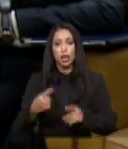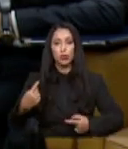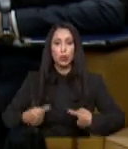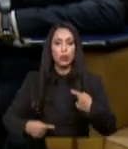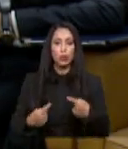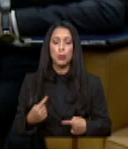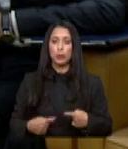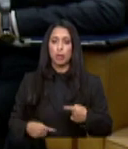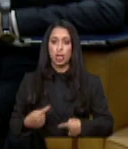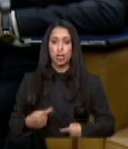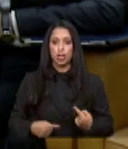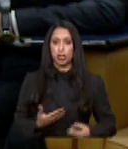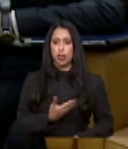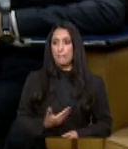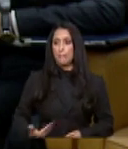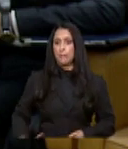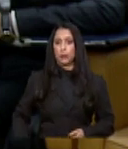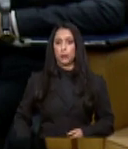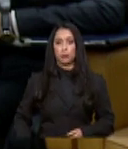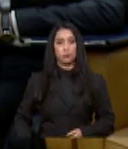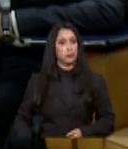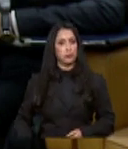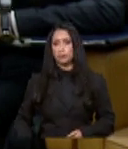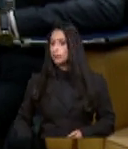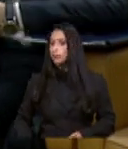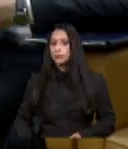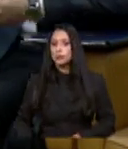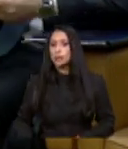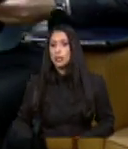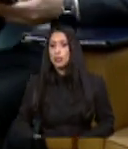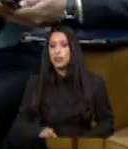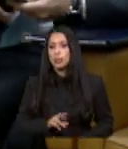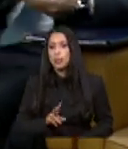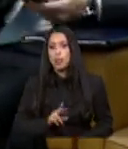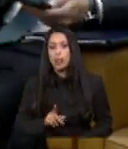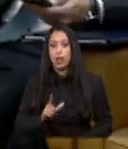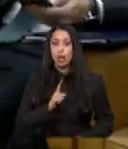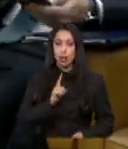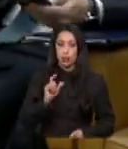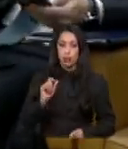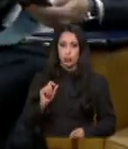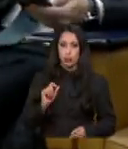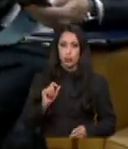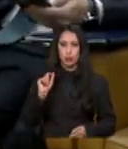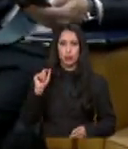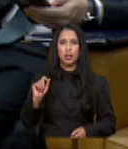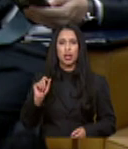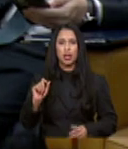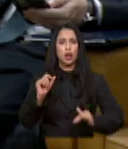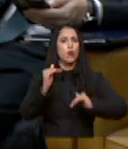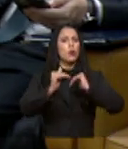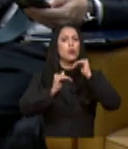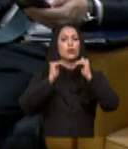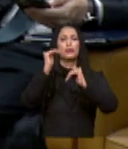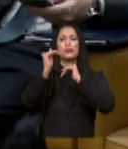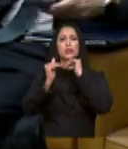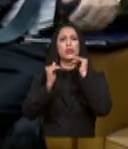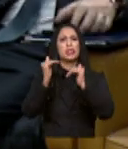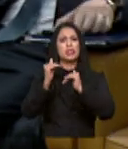política pública governamental. Estamos aqui a tratar de um processo